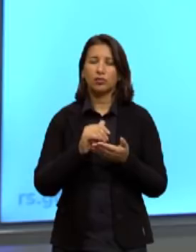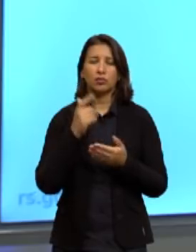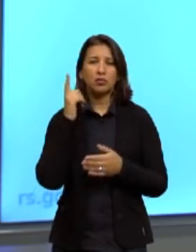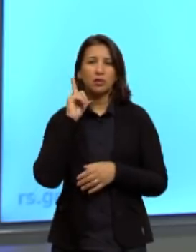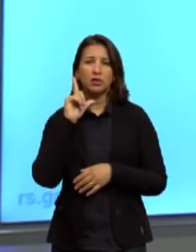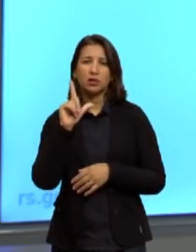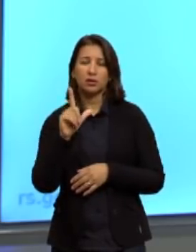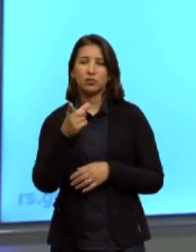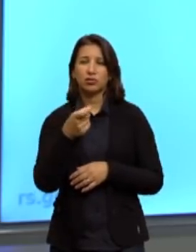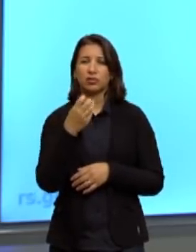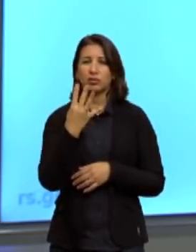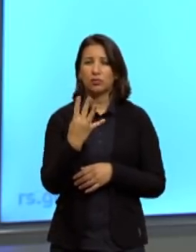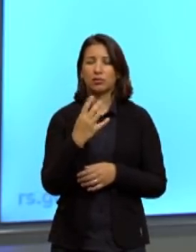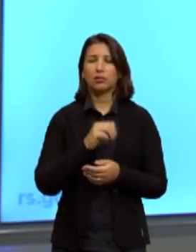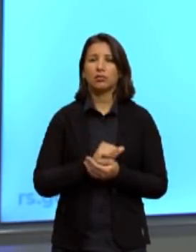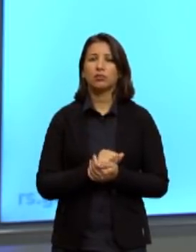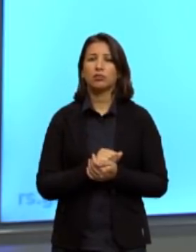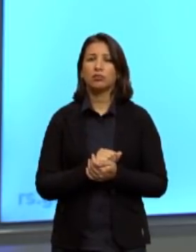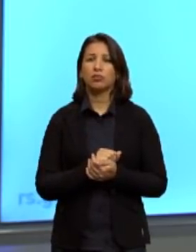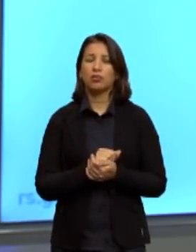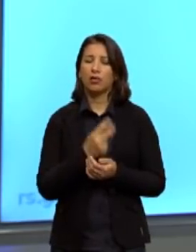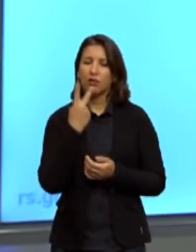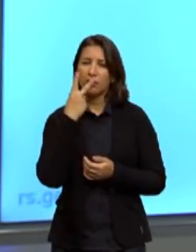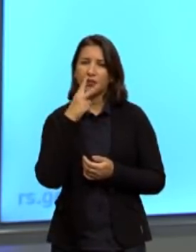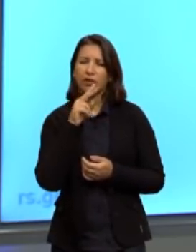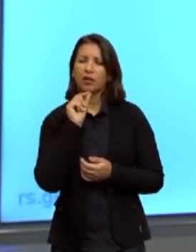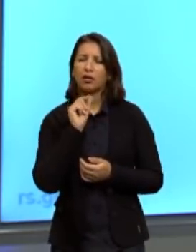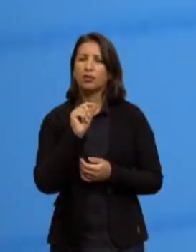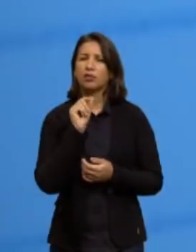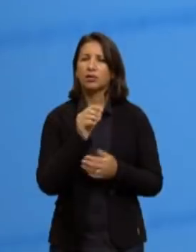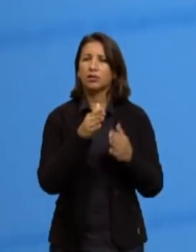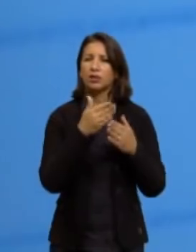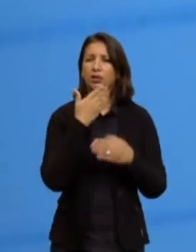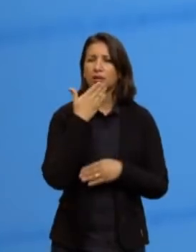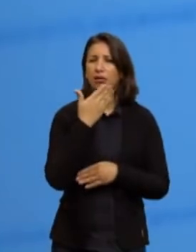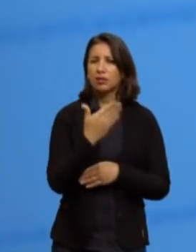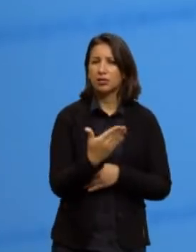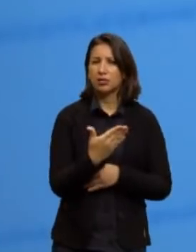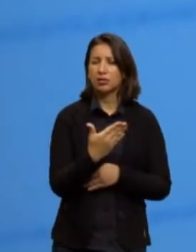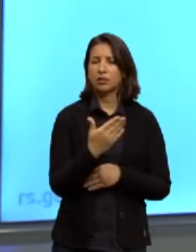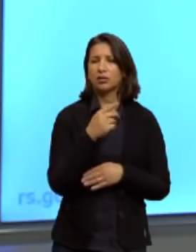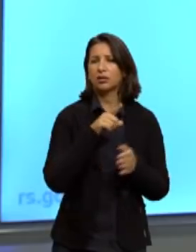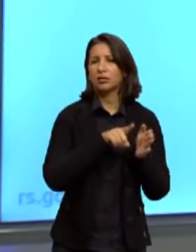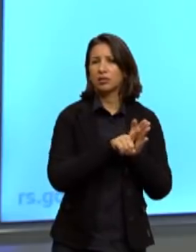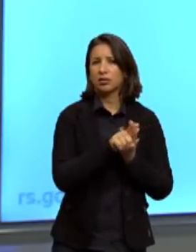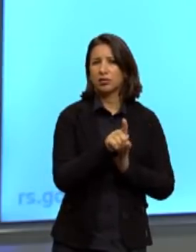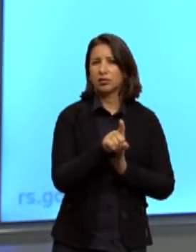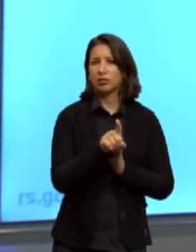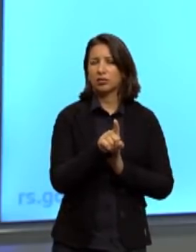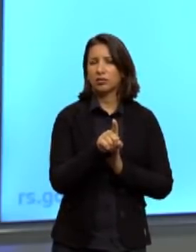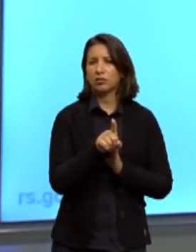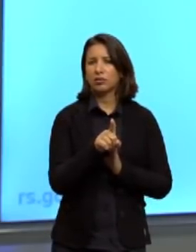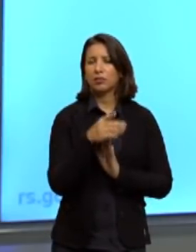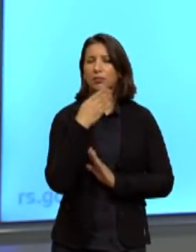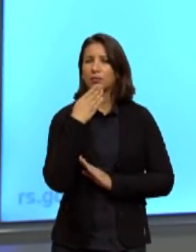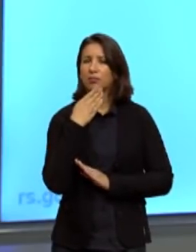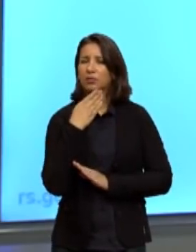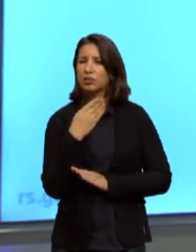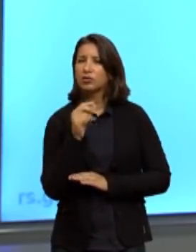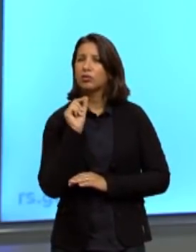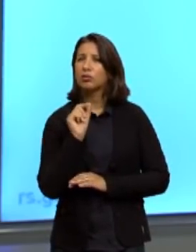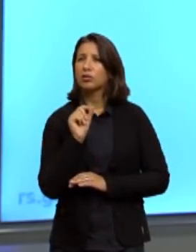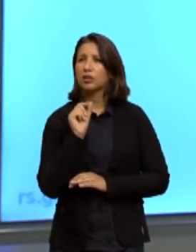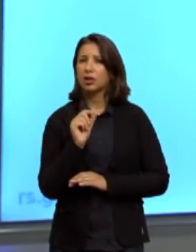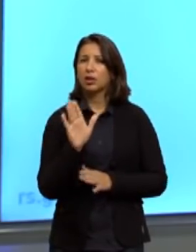nós obtemos um x = 4 e aí nós vamos ver o que é que tá pedindo tá pedindo que seja o quê qual